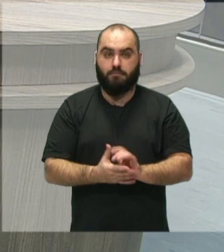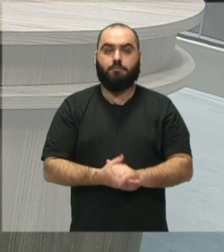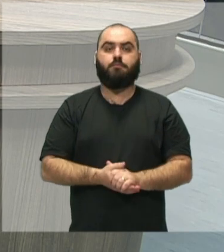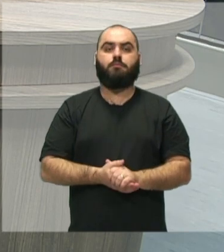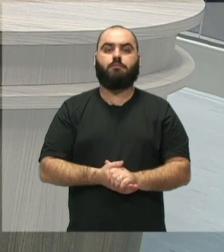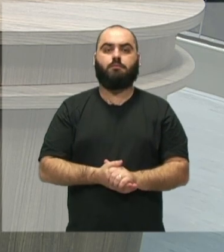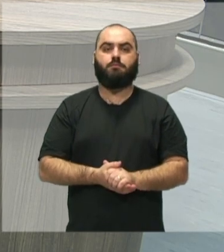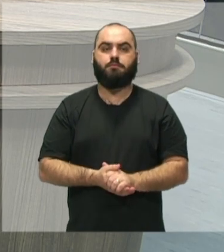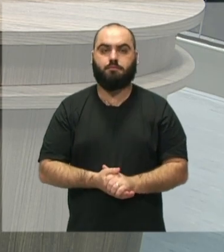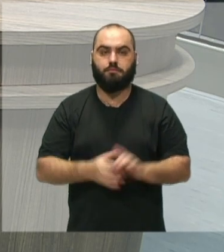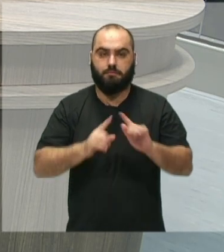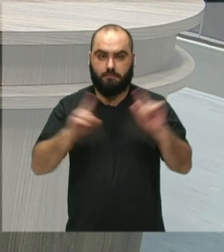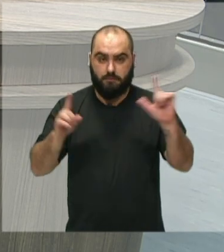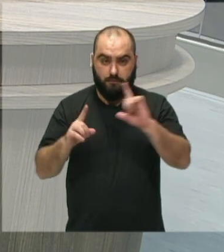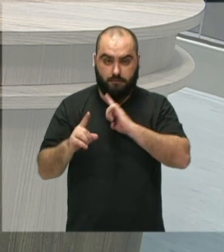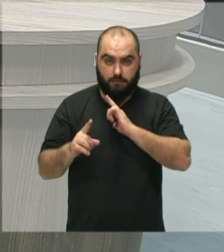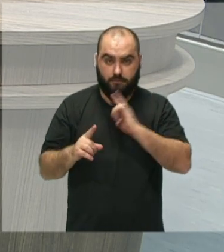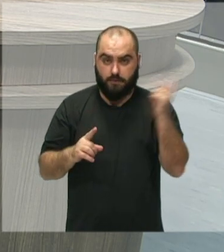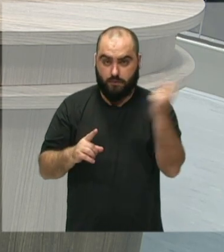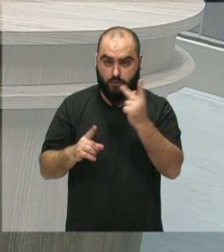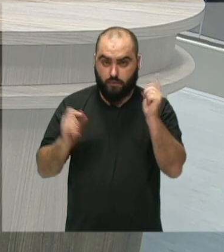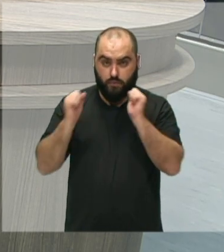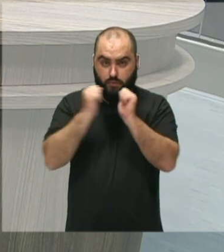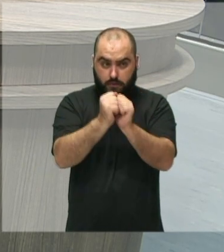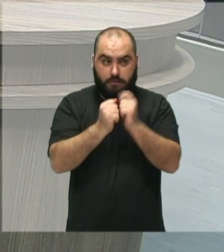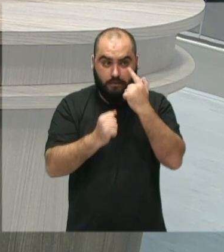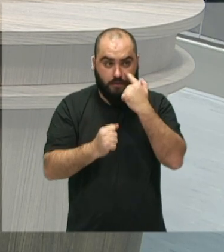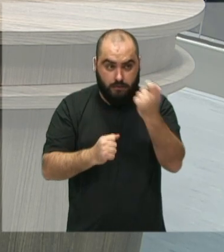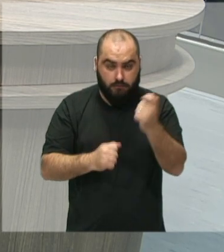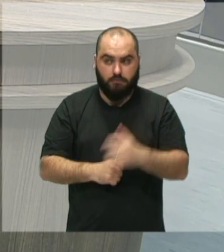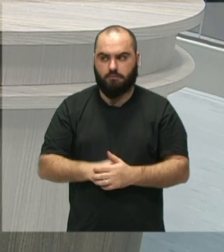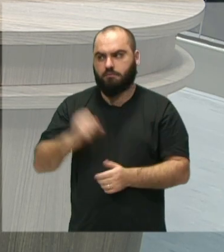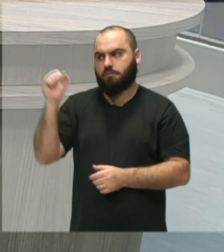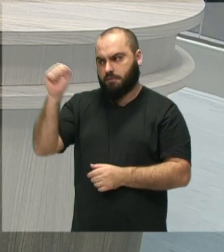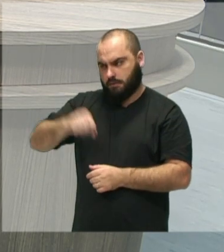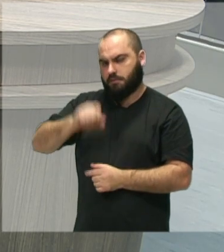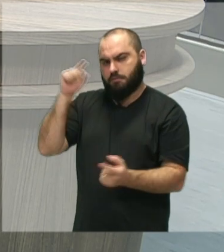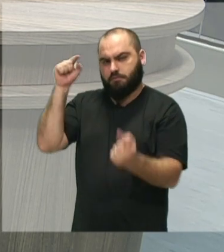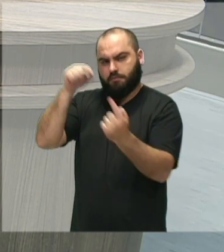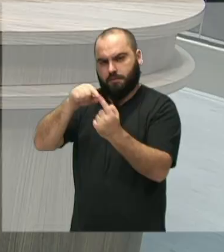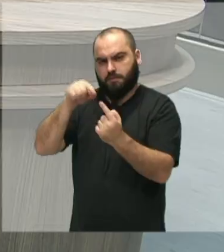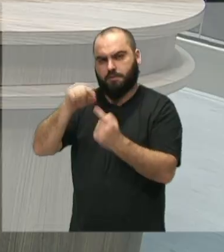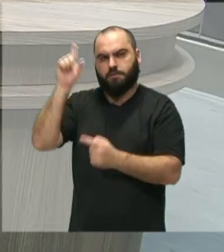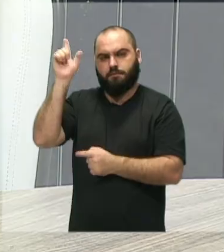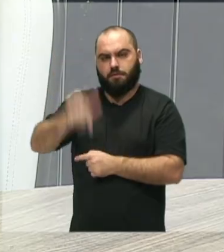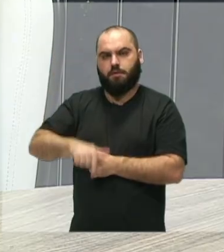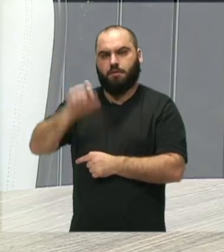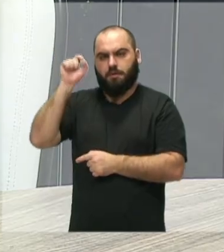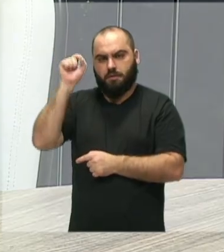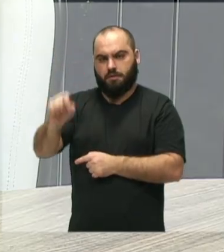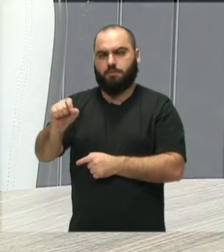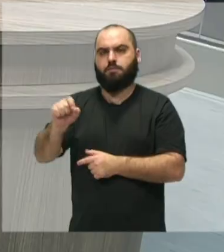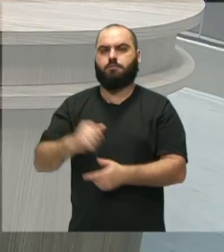né? Mas quando há a união das duas é muito interessante. O nosso intuito é mesmo fazer esses complementos mesmo, né?